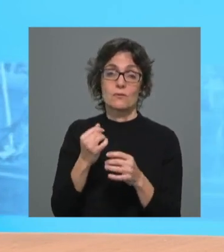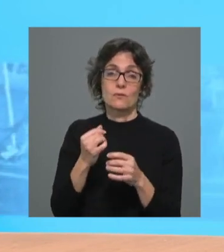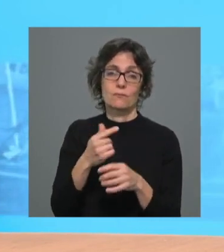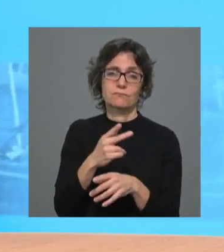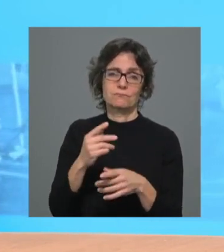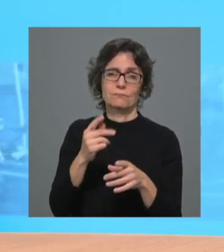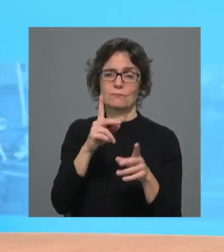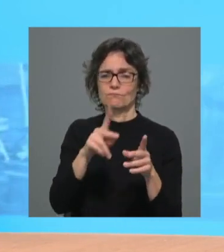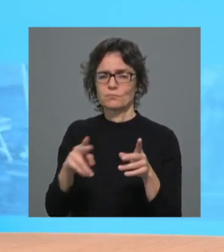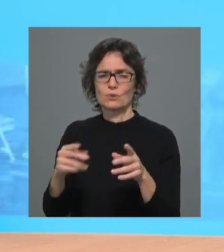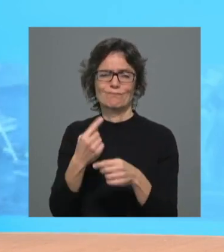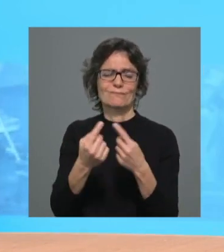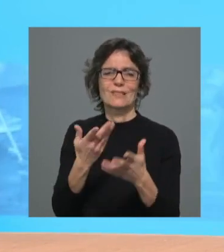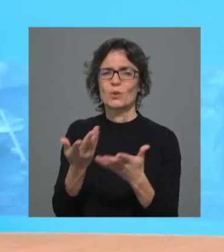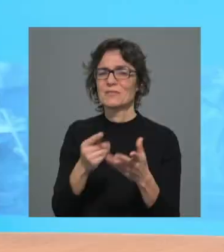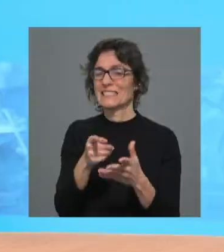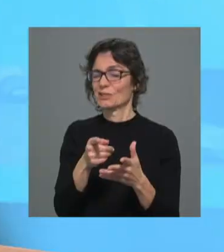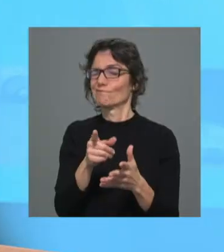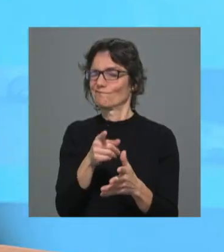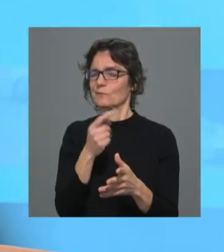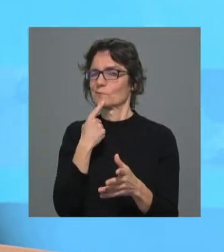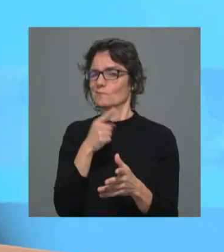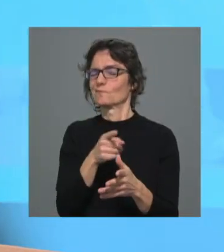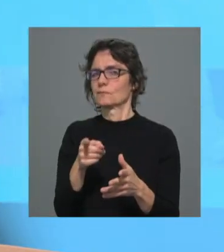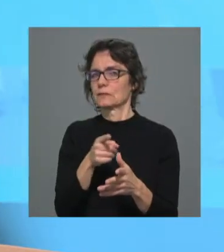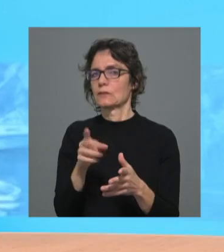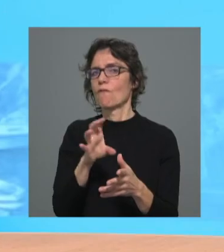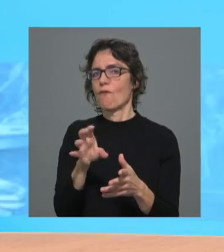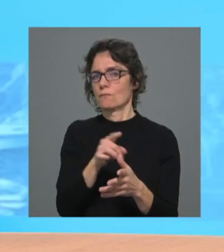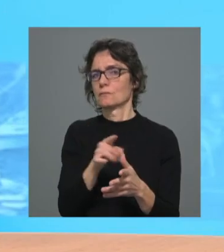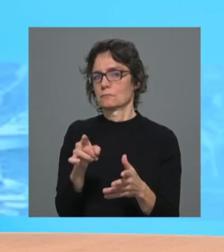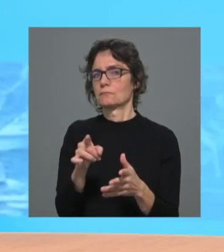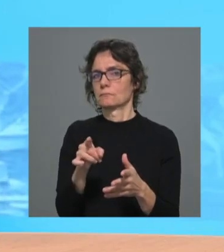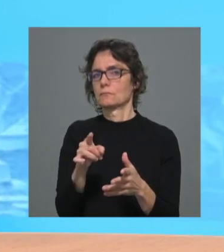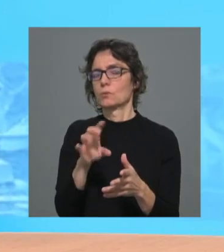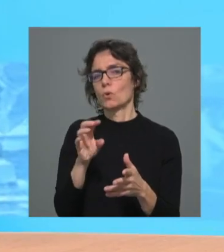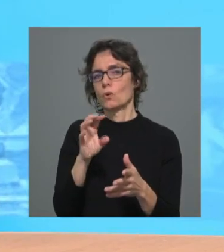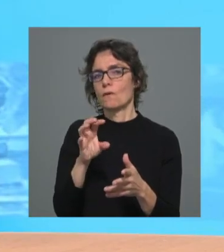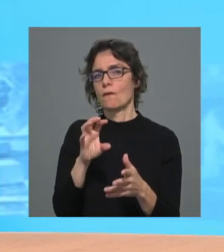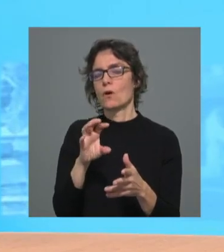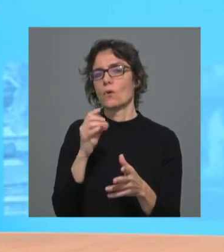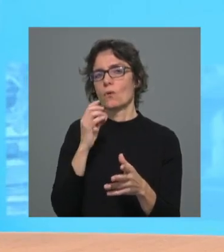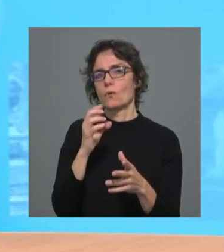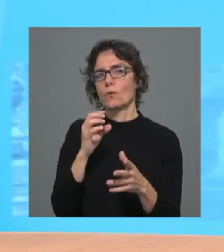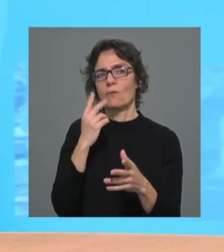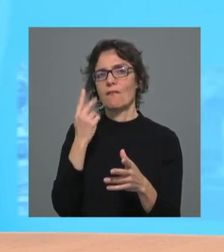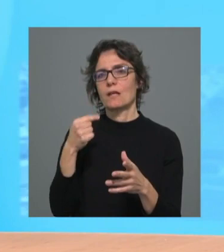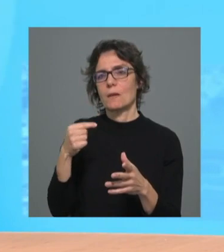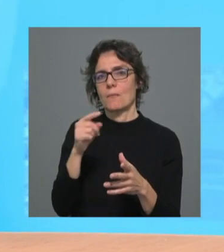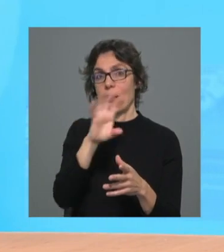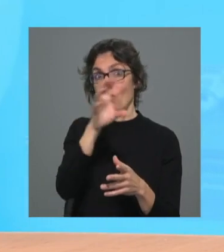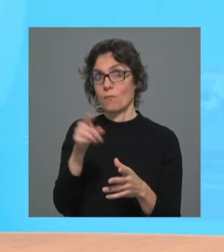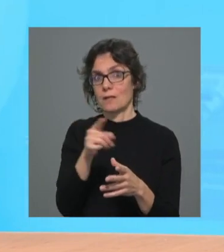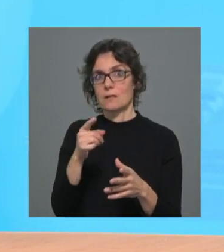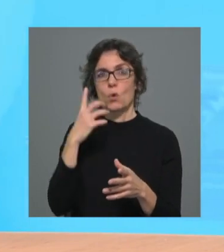cortes. Isso só por si já é um sinal, não é? Da forma como se vive também naqueles países. O som chegou com